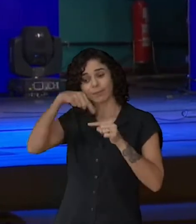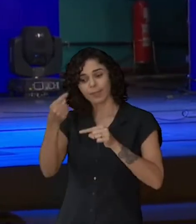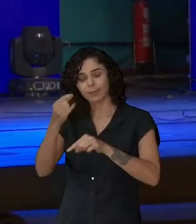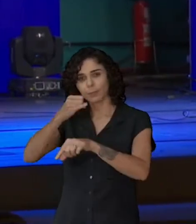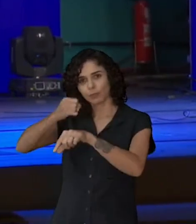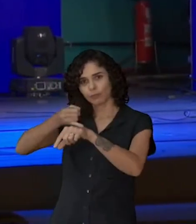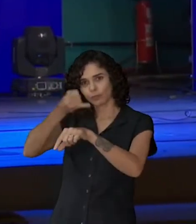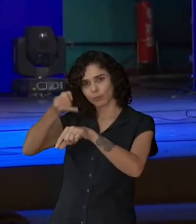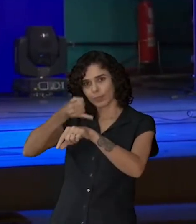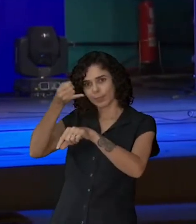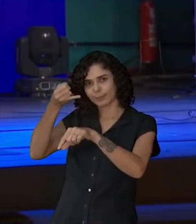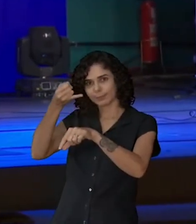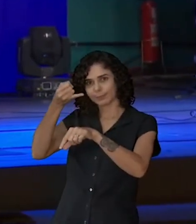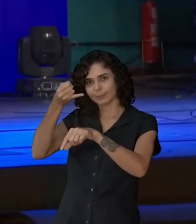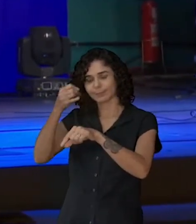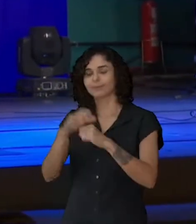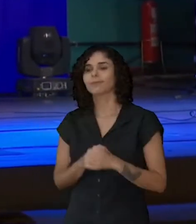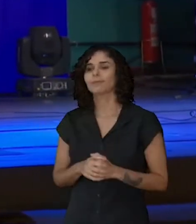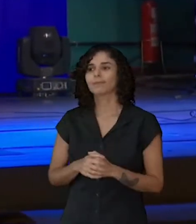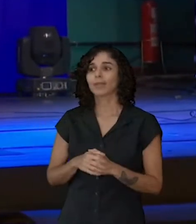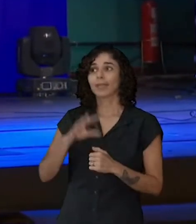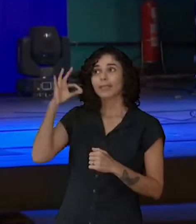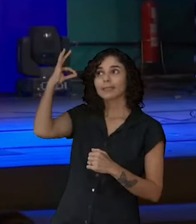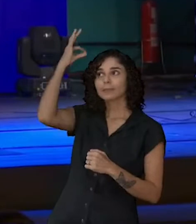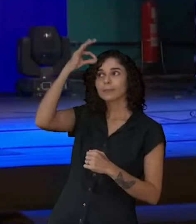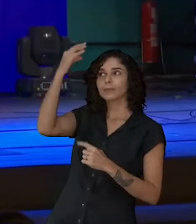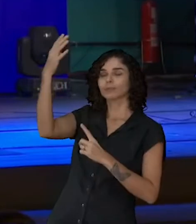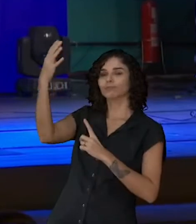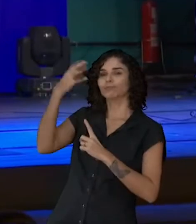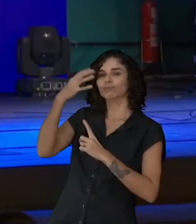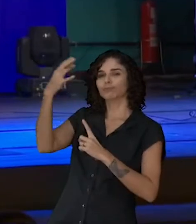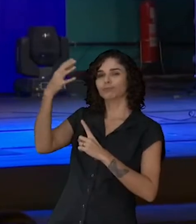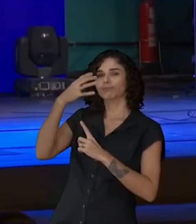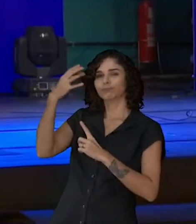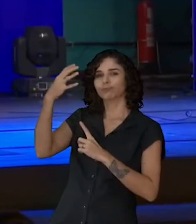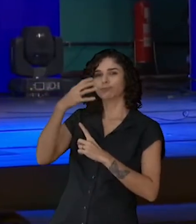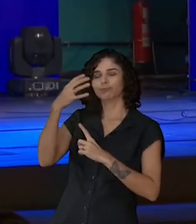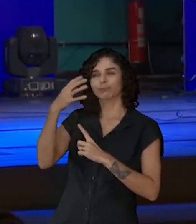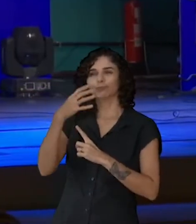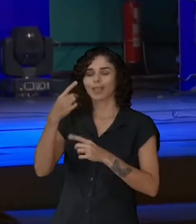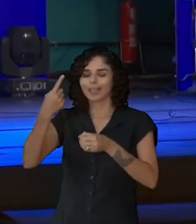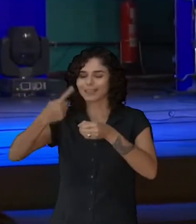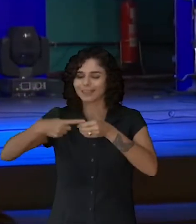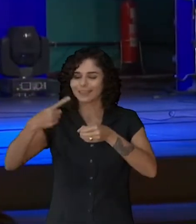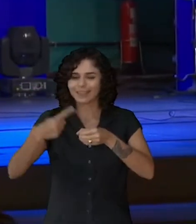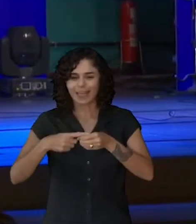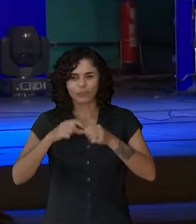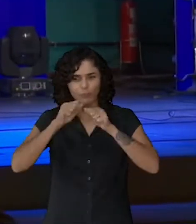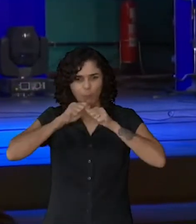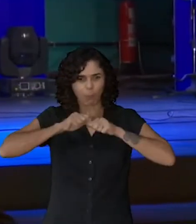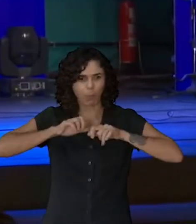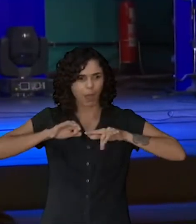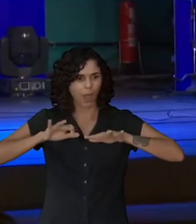Impelido pelo Espírito. Está indo tudo bem. A cidade está sendo impactada. O negócio está dando certo. Eu estou no